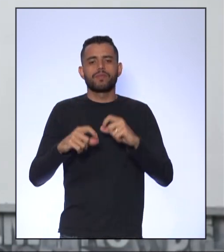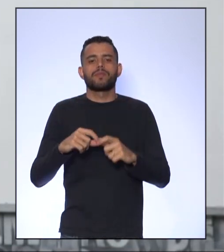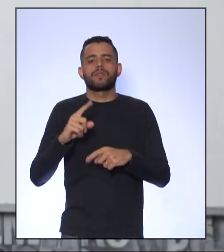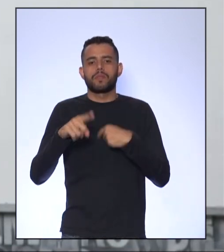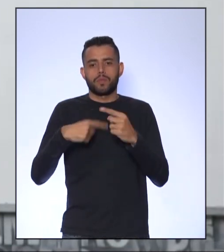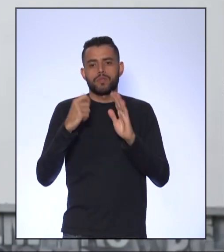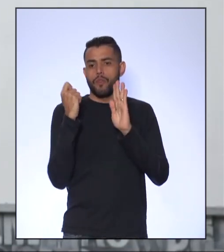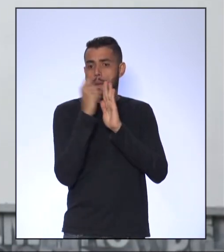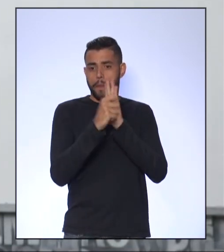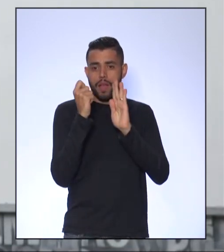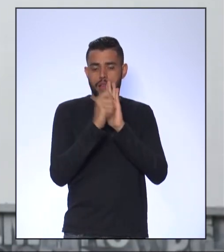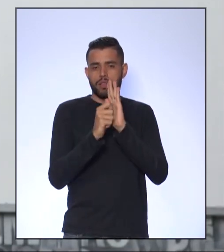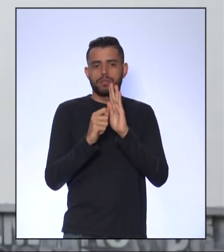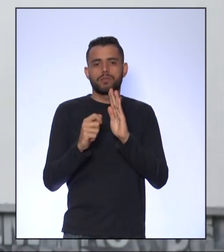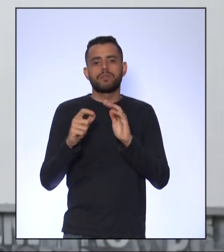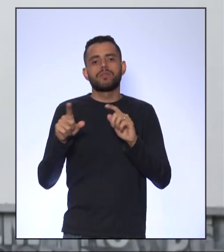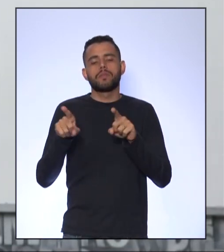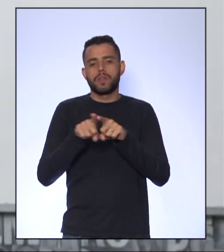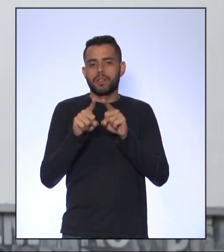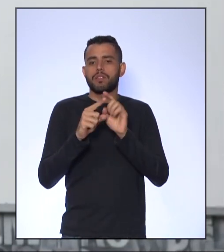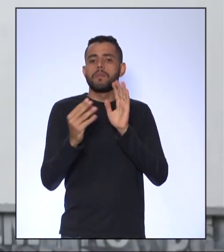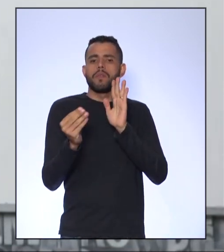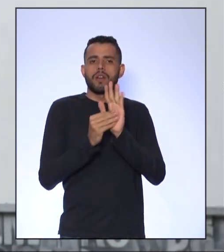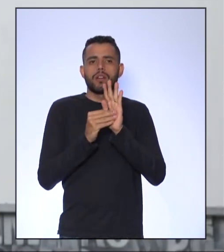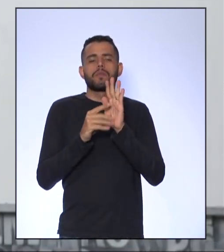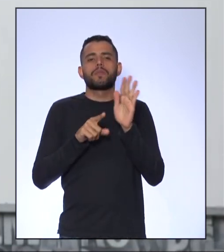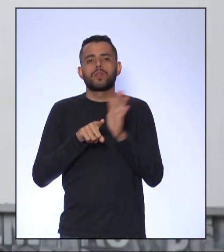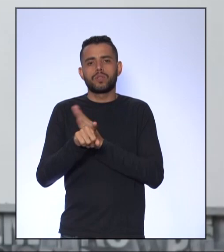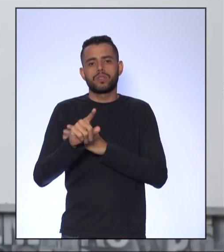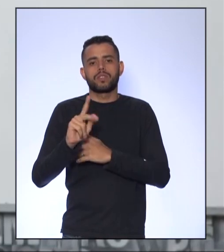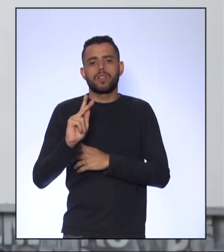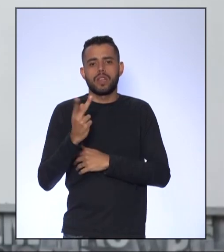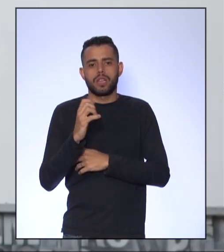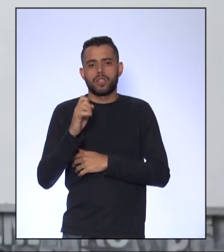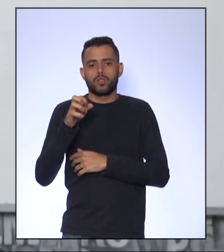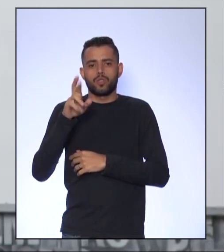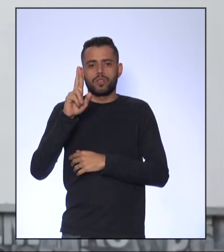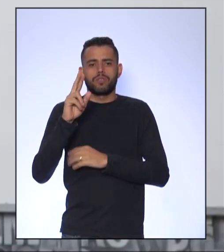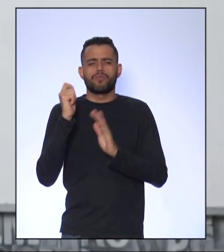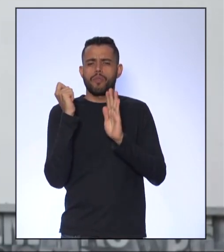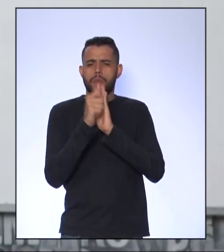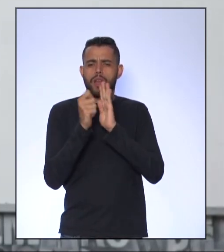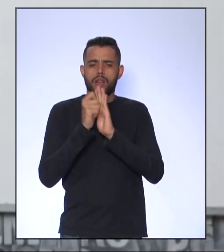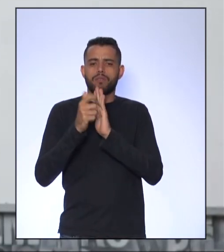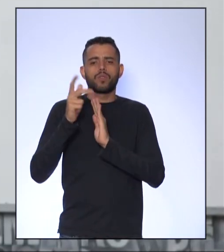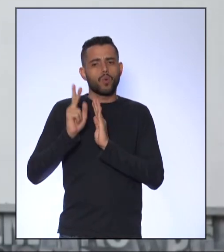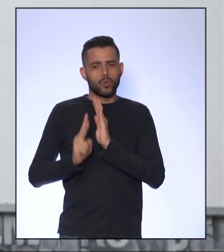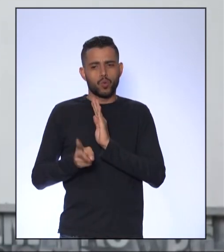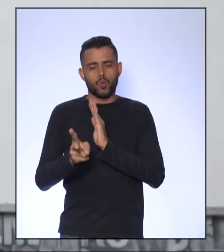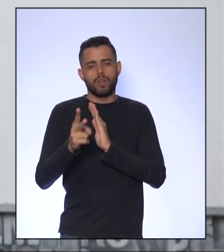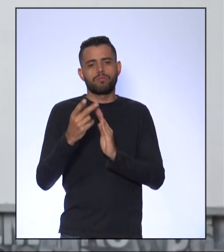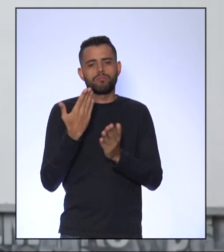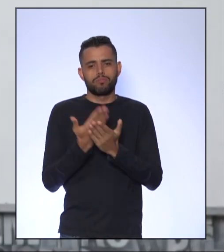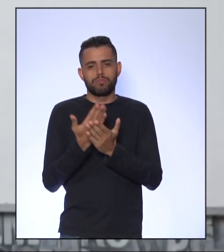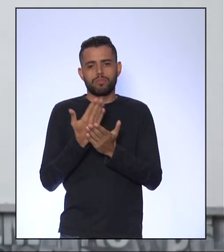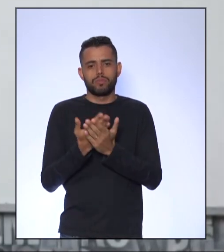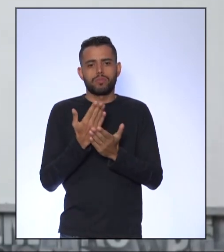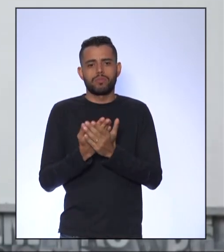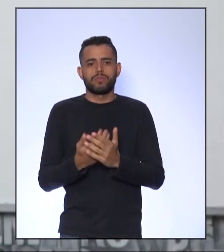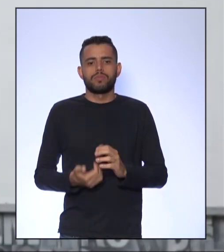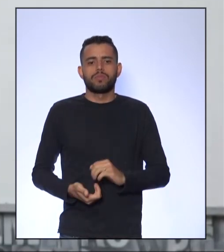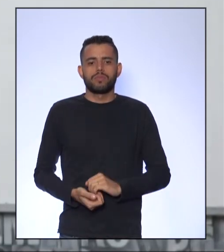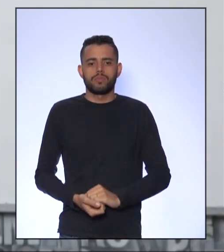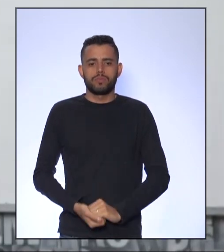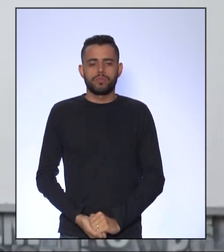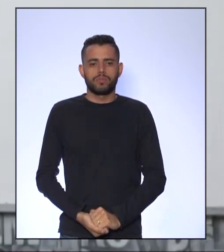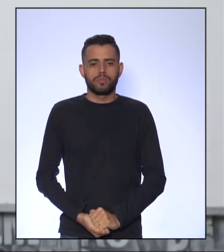print, marca lá o Pergunta pro Heitor e já vou apagar para voltar para o nosso bate-papo. Eu quero